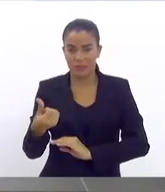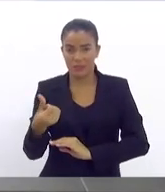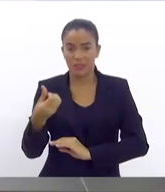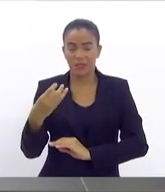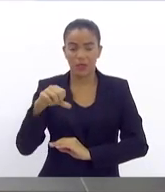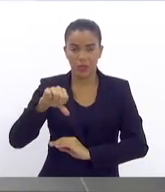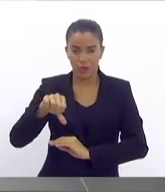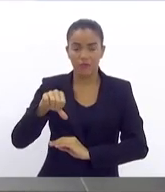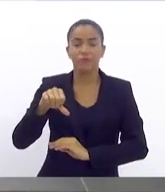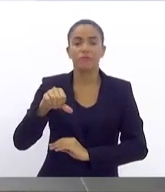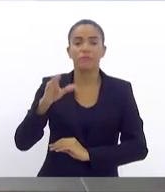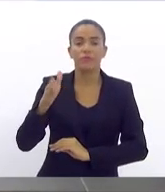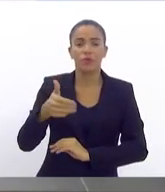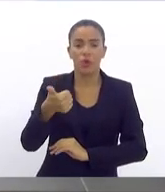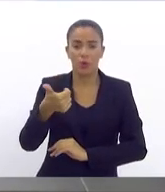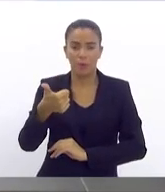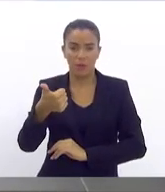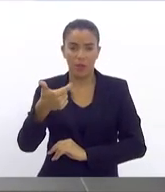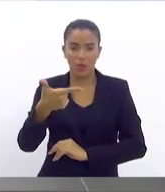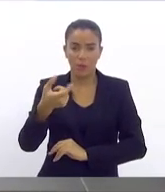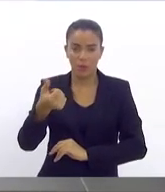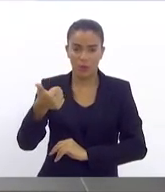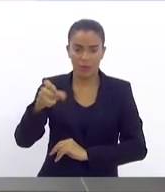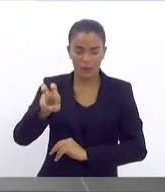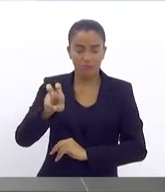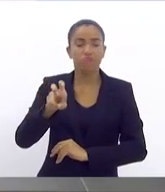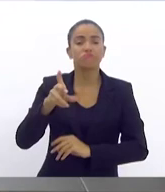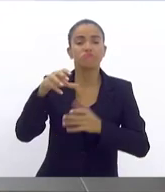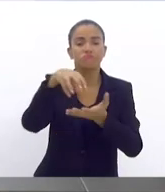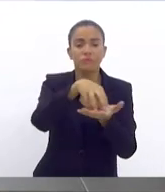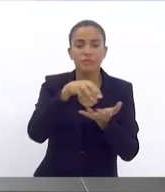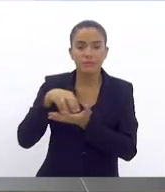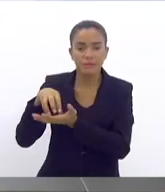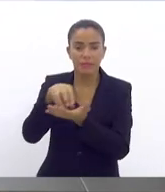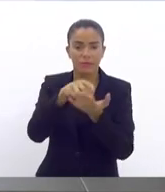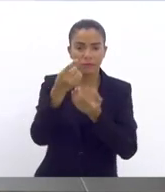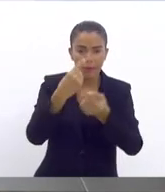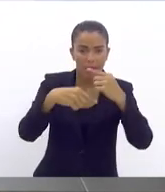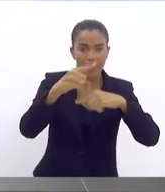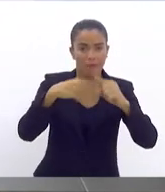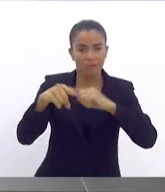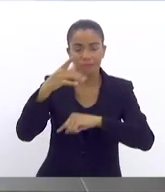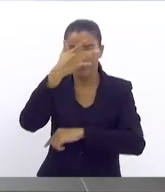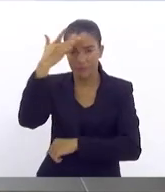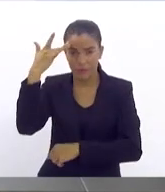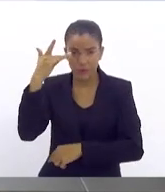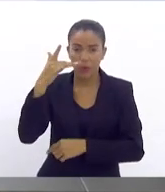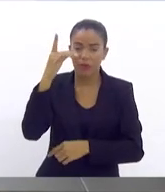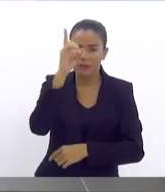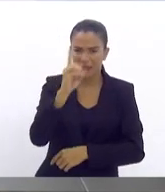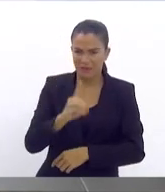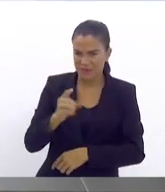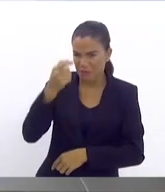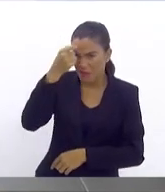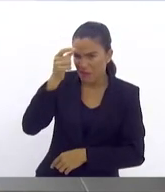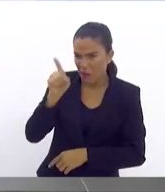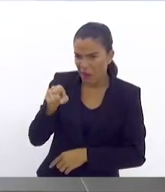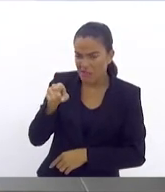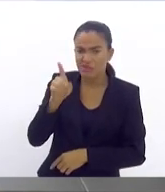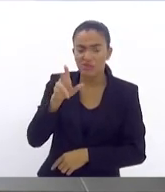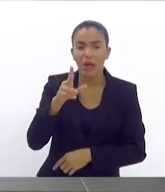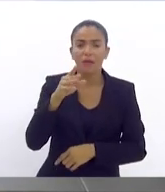6.169, de 2012, que dispõe sobre a implantação dos centros de reabilitação integral para deficientes mentais, não é esse que a gente já leu?